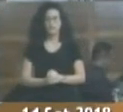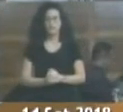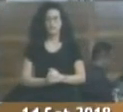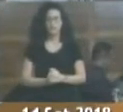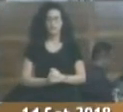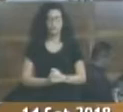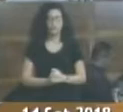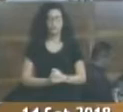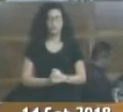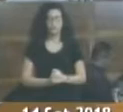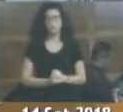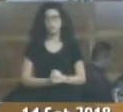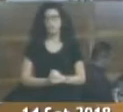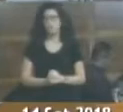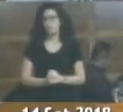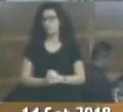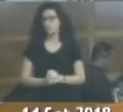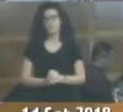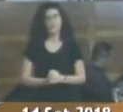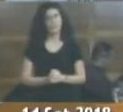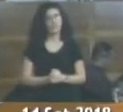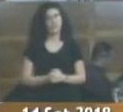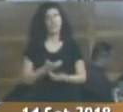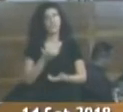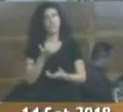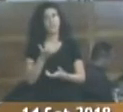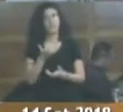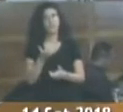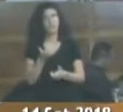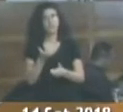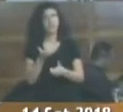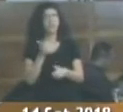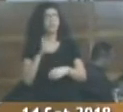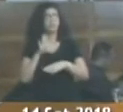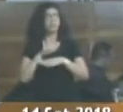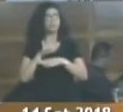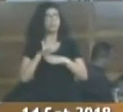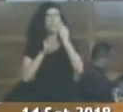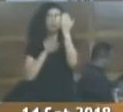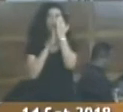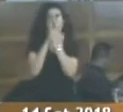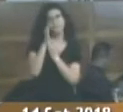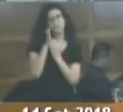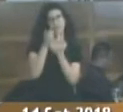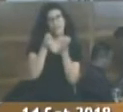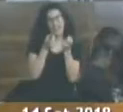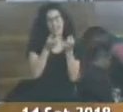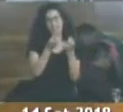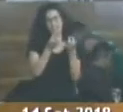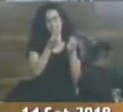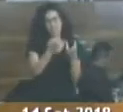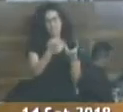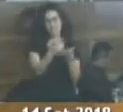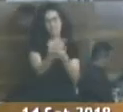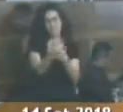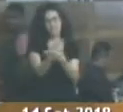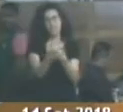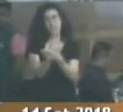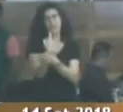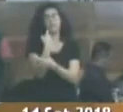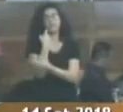maneira totalmente legal. A gente pretende, com isso, colaborar com a diminuição do tráfico desses organismos,